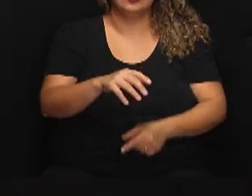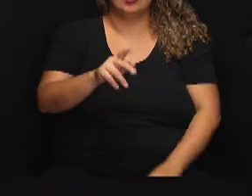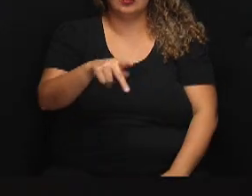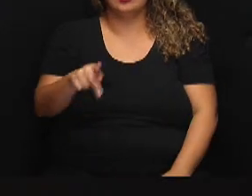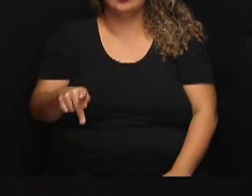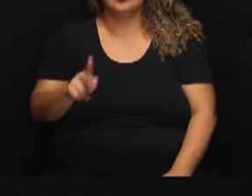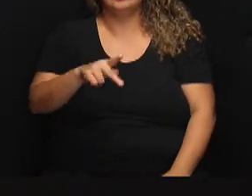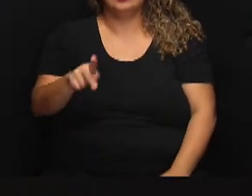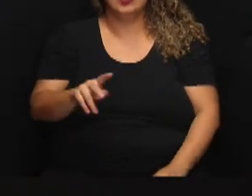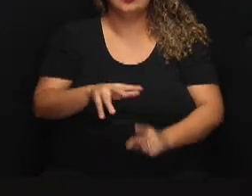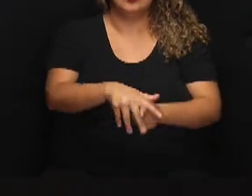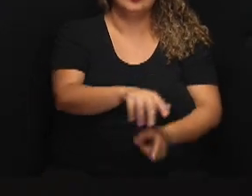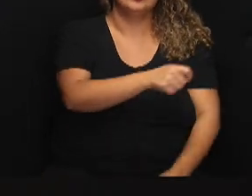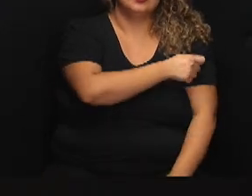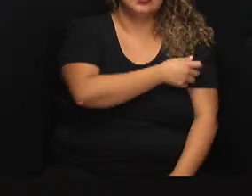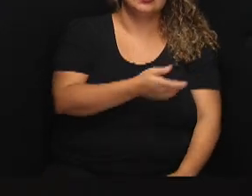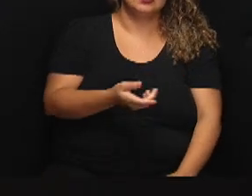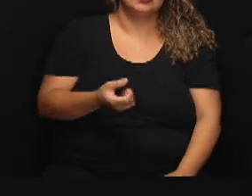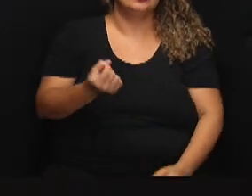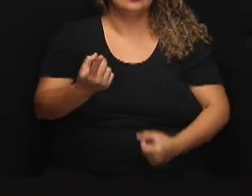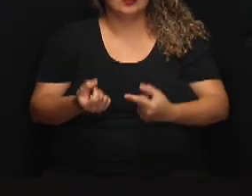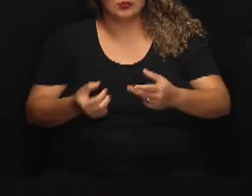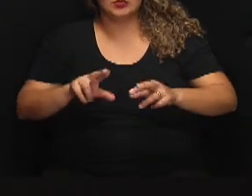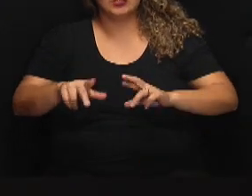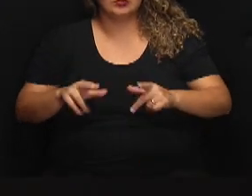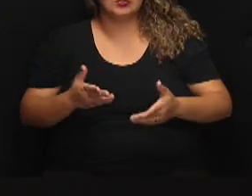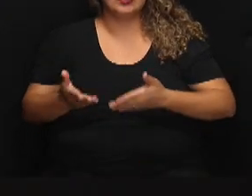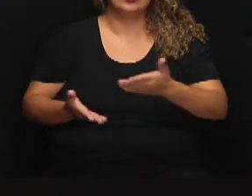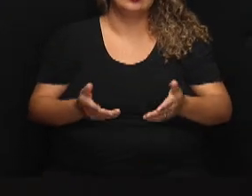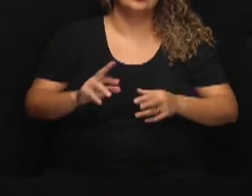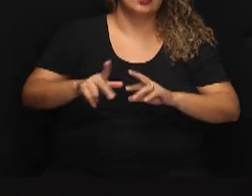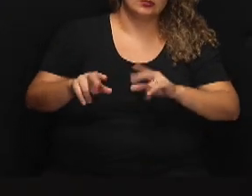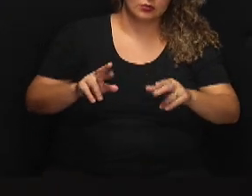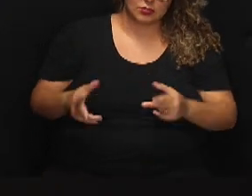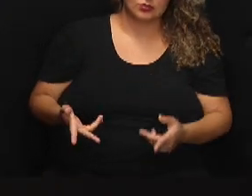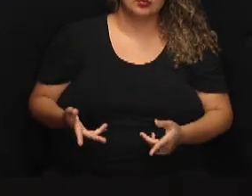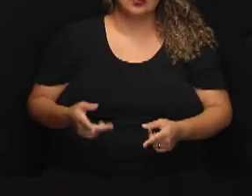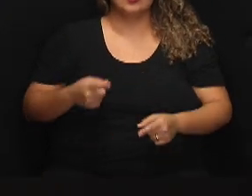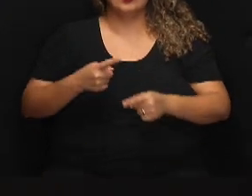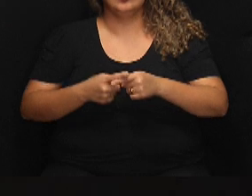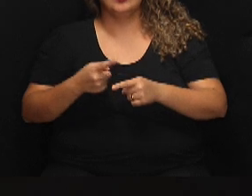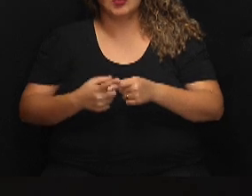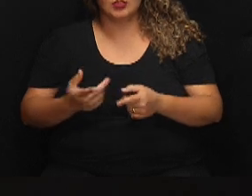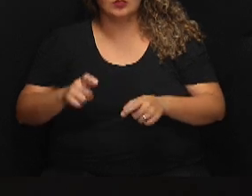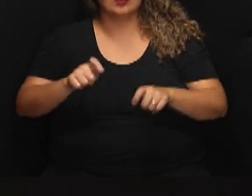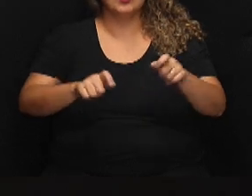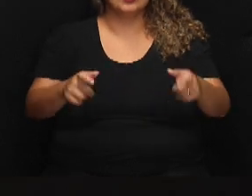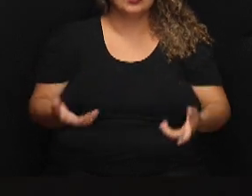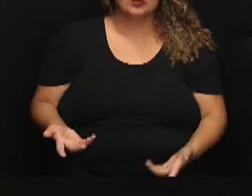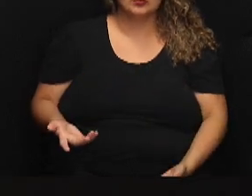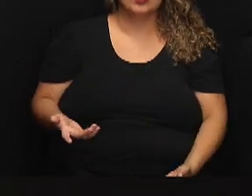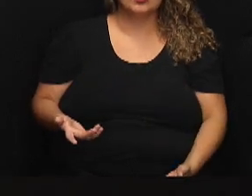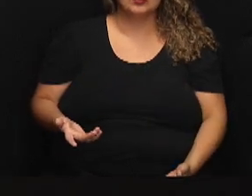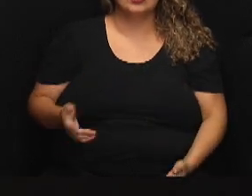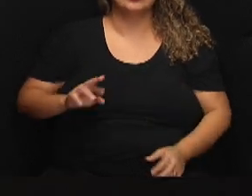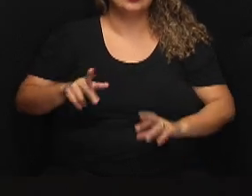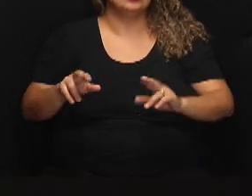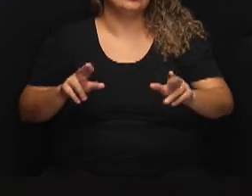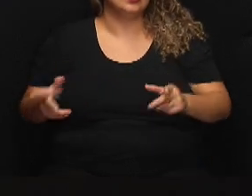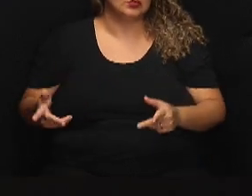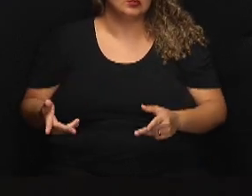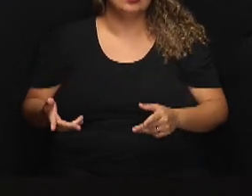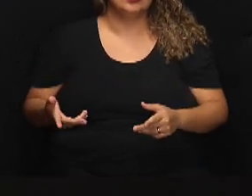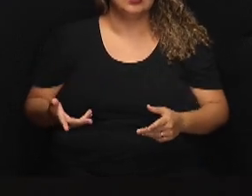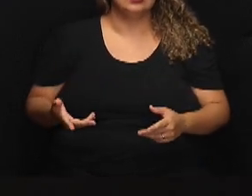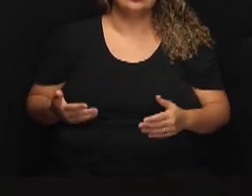com alunos. Então, são casos diferentes que a gente precisa tratar de formas diferentes, porque são pessoas, né, agentes diferentes que estão sendo esse